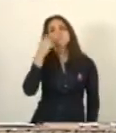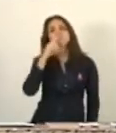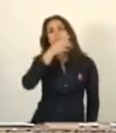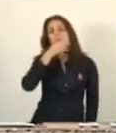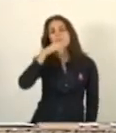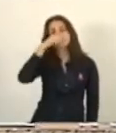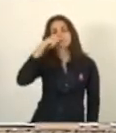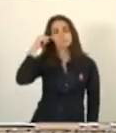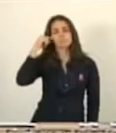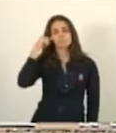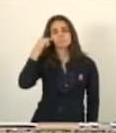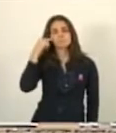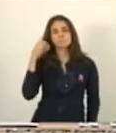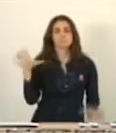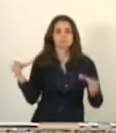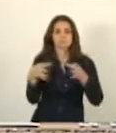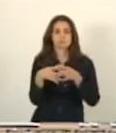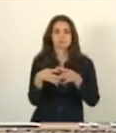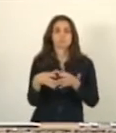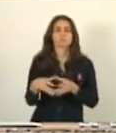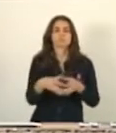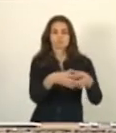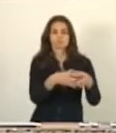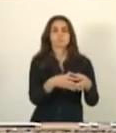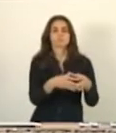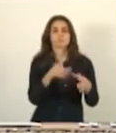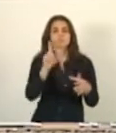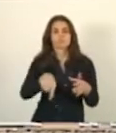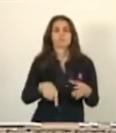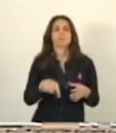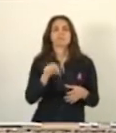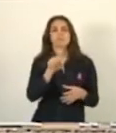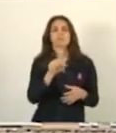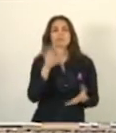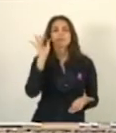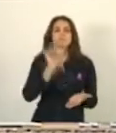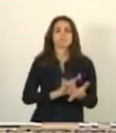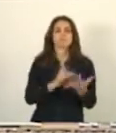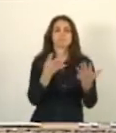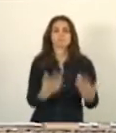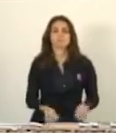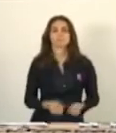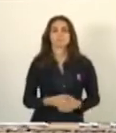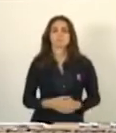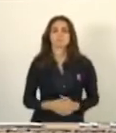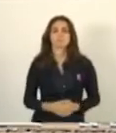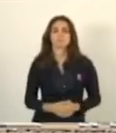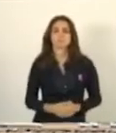Capitão Assunção. Despacharia de forma conjunta e o despacho é: oficie-se.